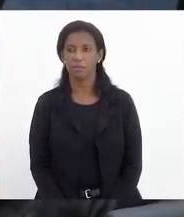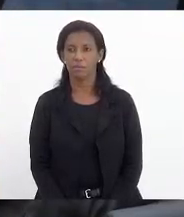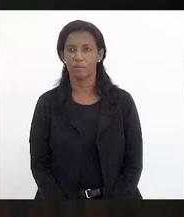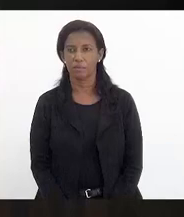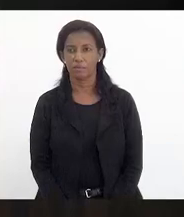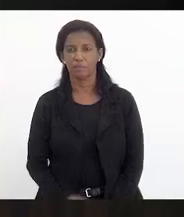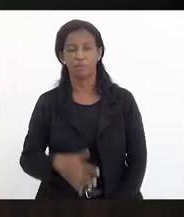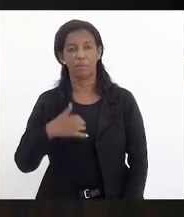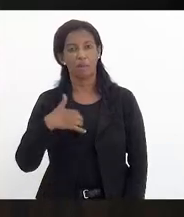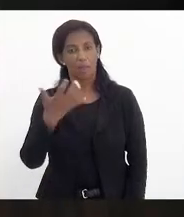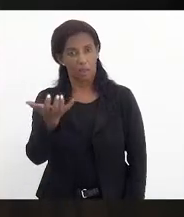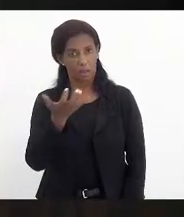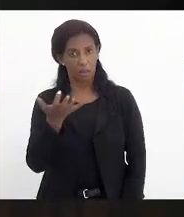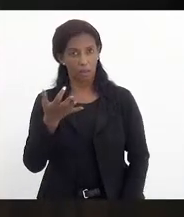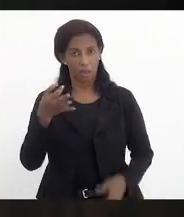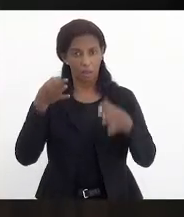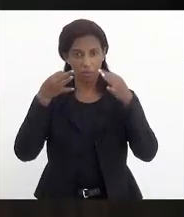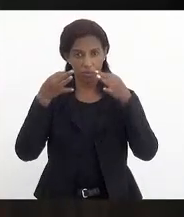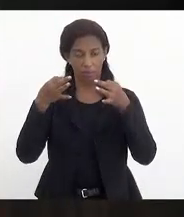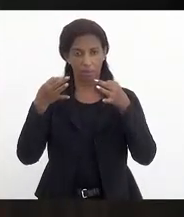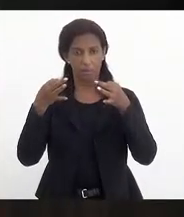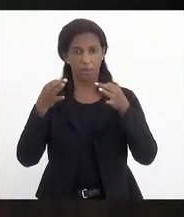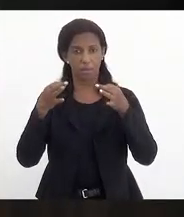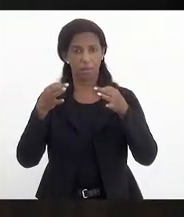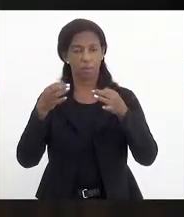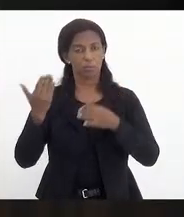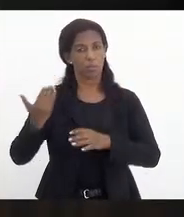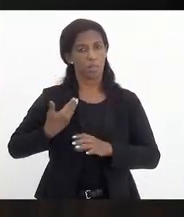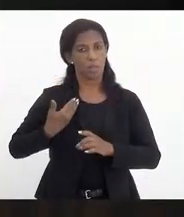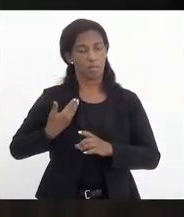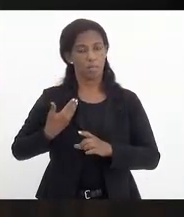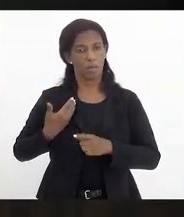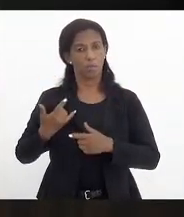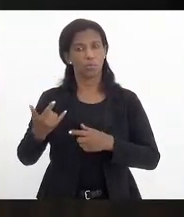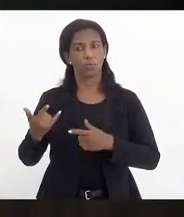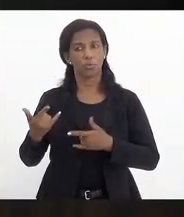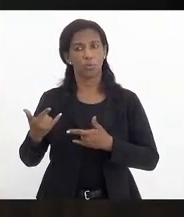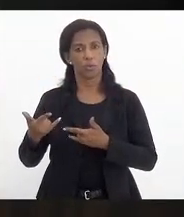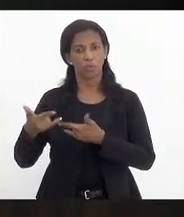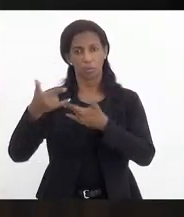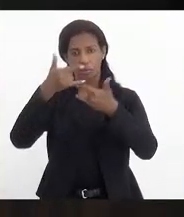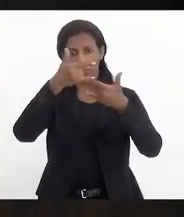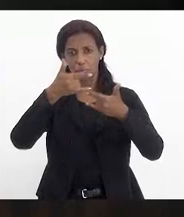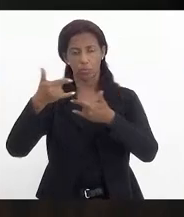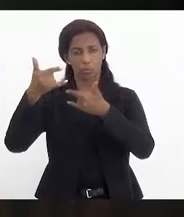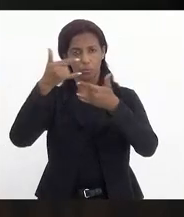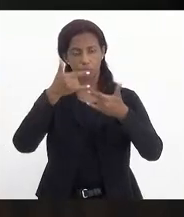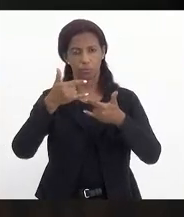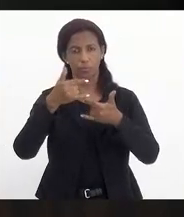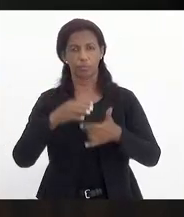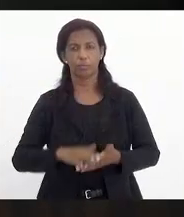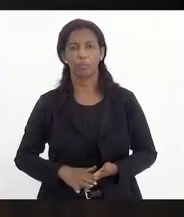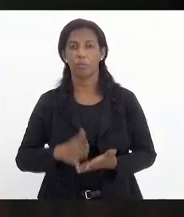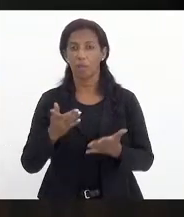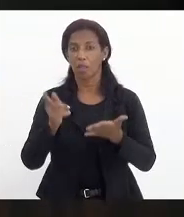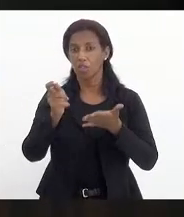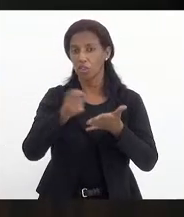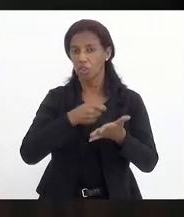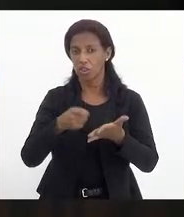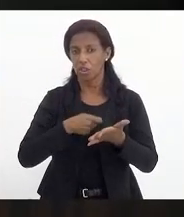Eu quero chamar a atenção dos amigos que estão no Zoom. Então, estão